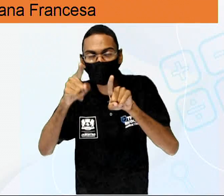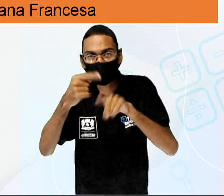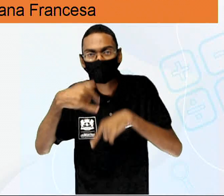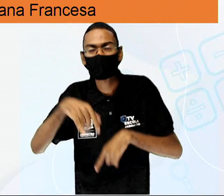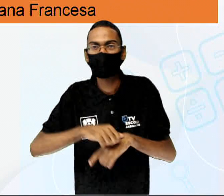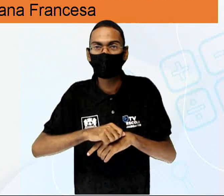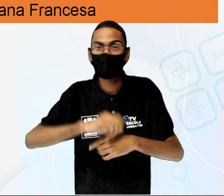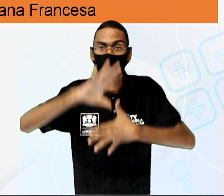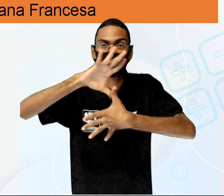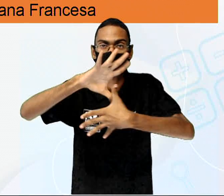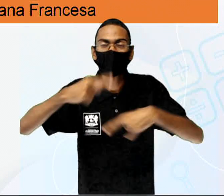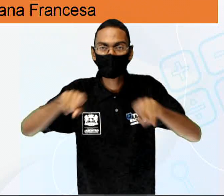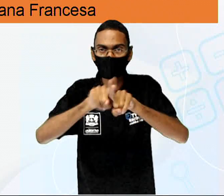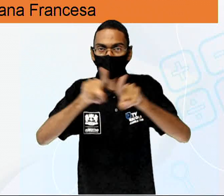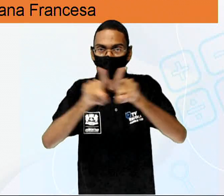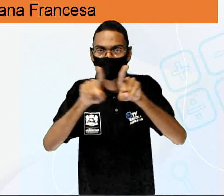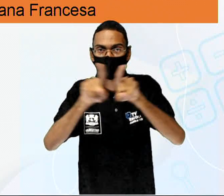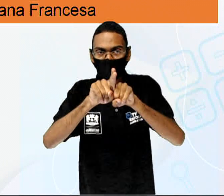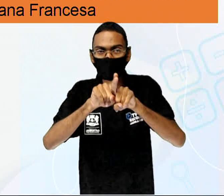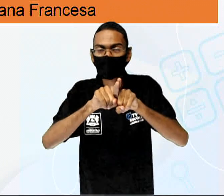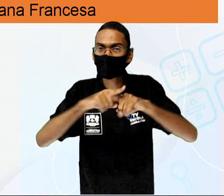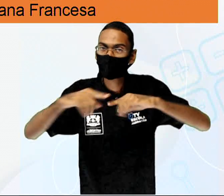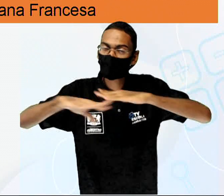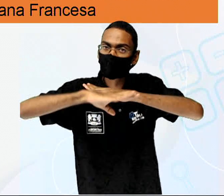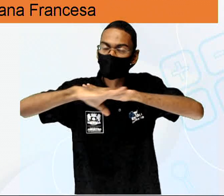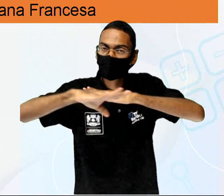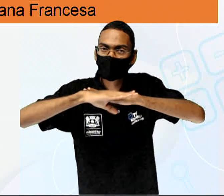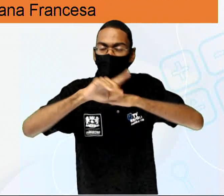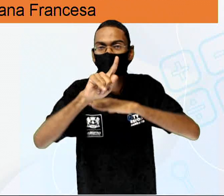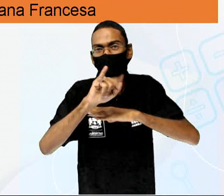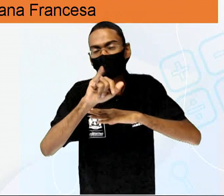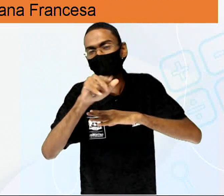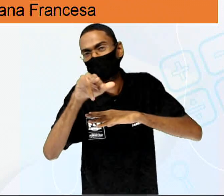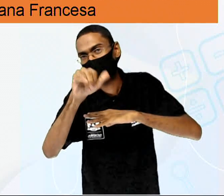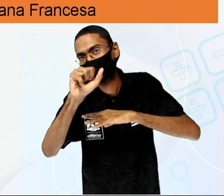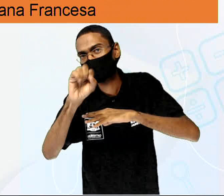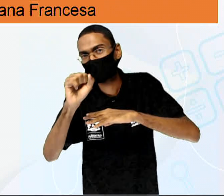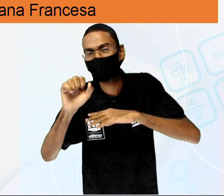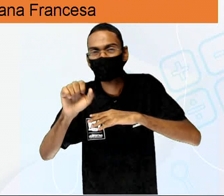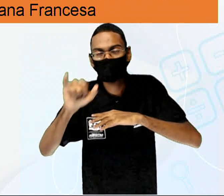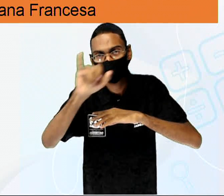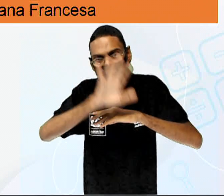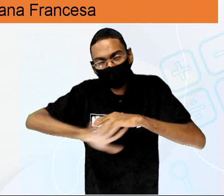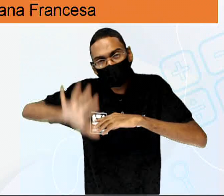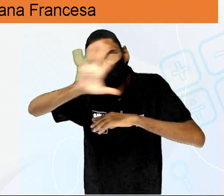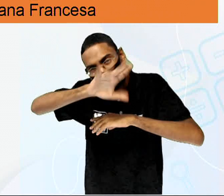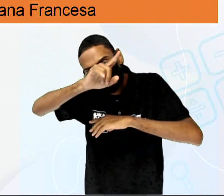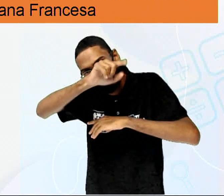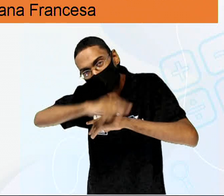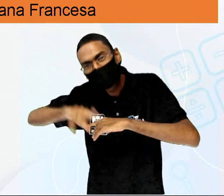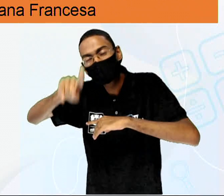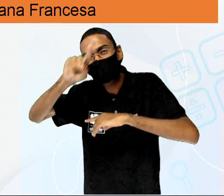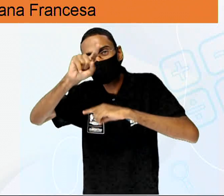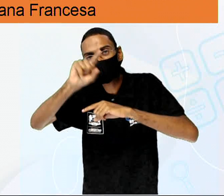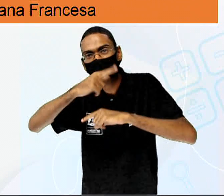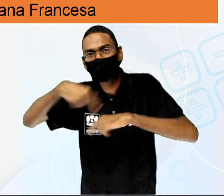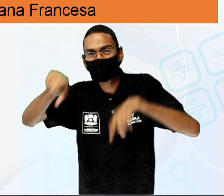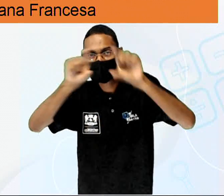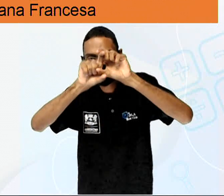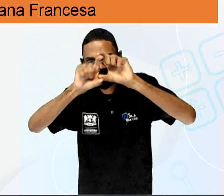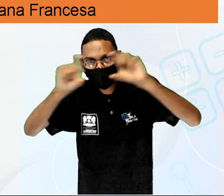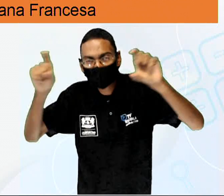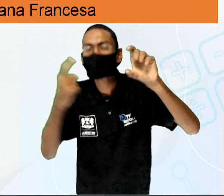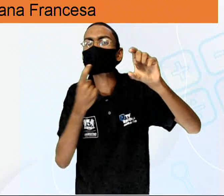tem o Planalto das Guianas, lá em cima, nessa região onde está o retângulo vermelho. Você vê que ele não está